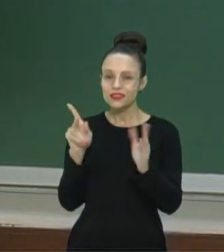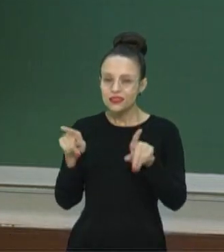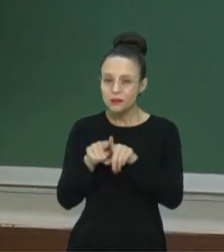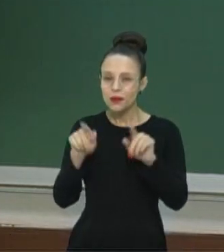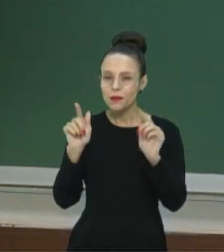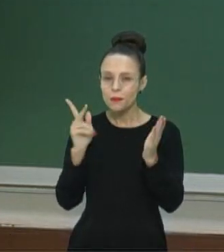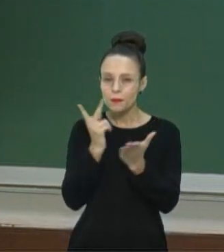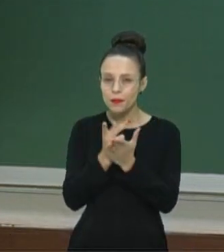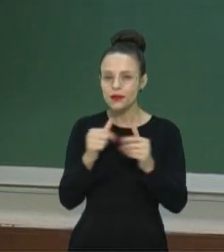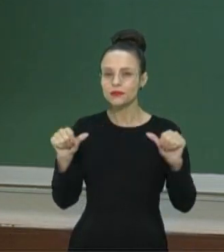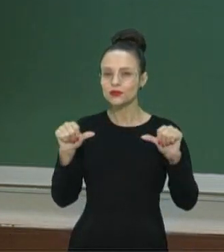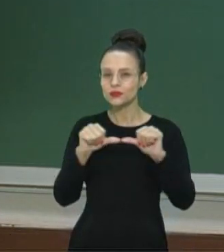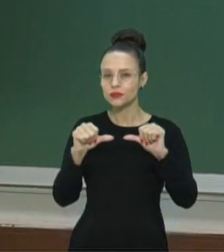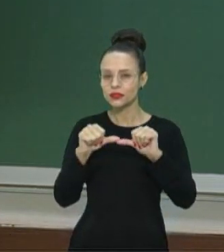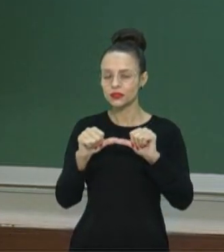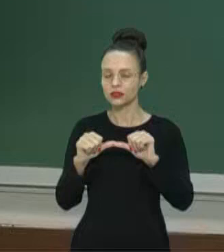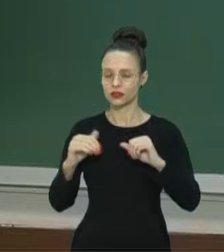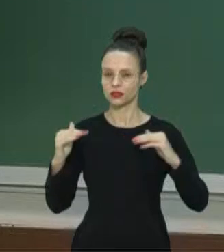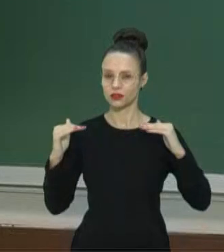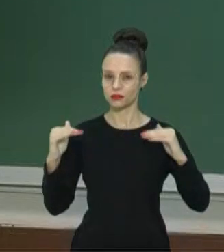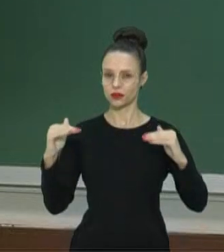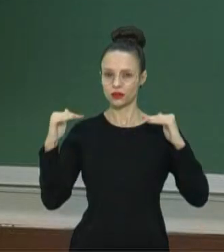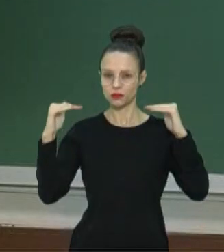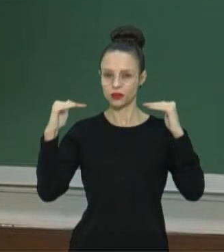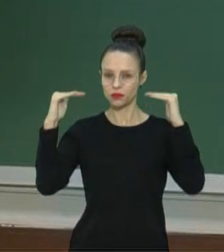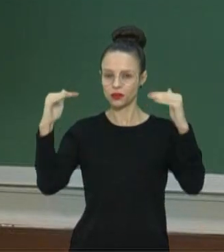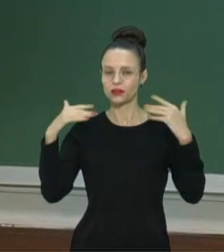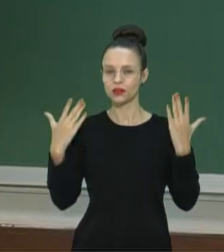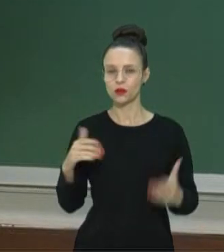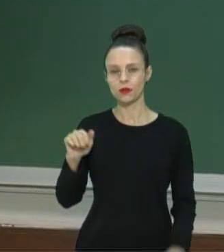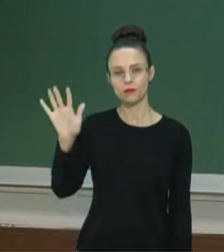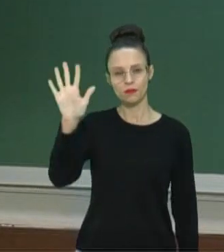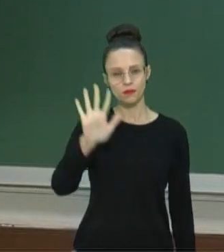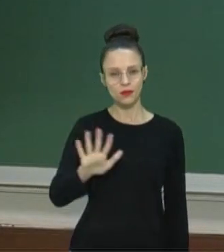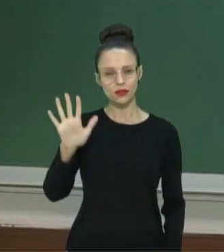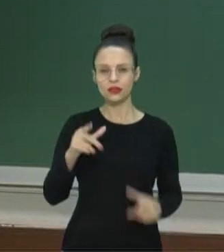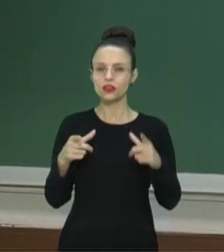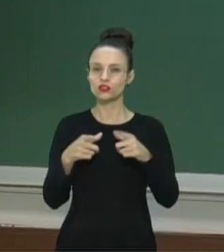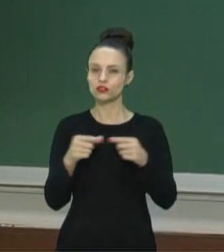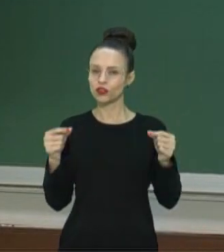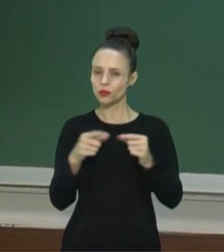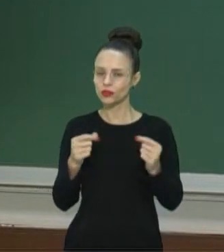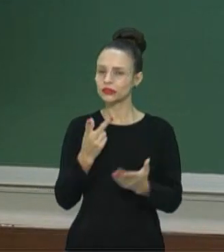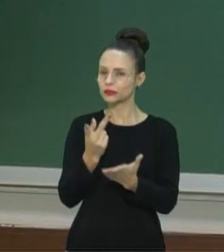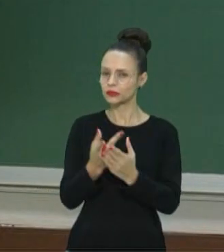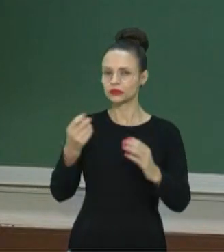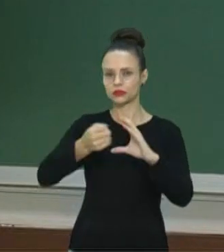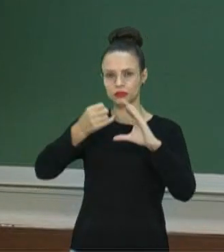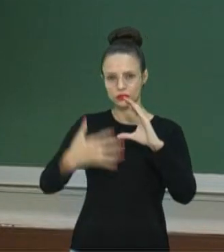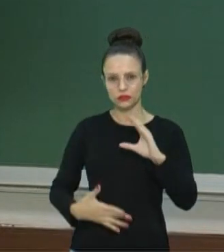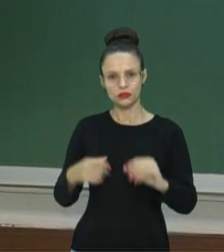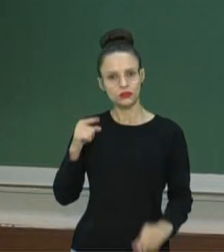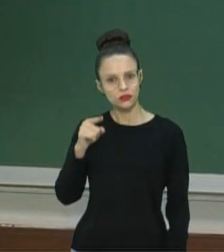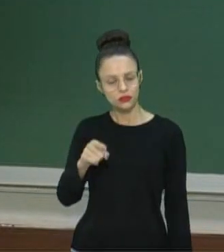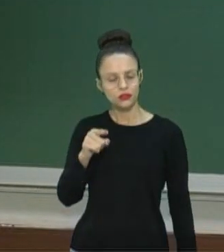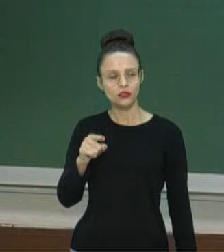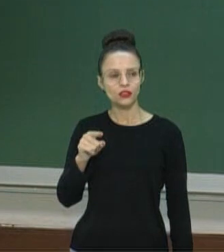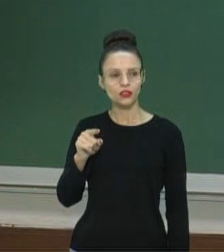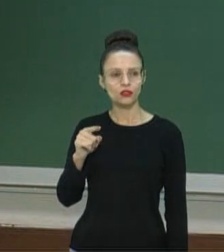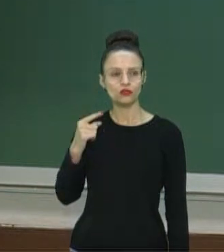simetria bilateral. E sempre as suas paisagens japonesa é caracterizada pela